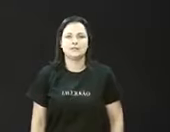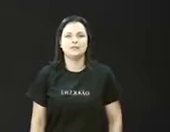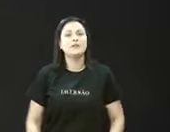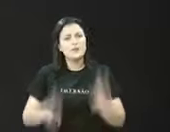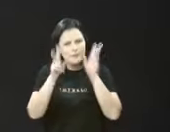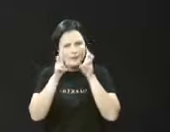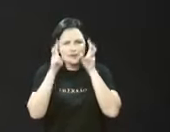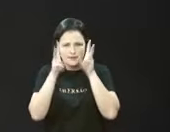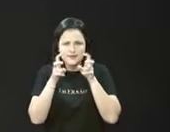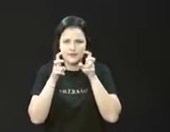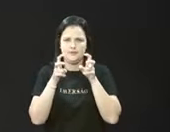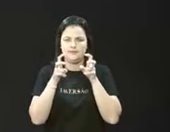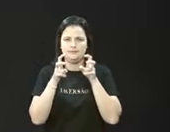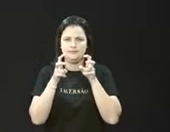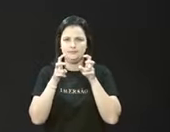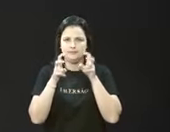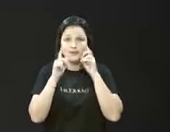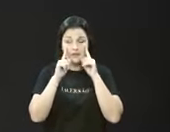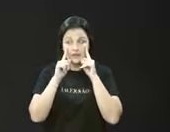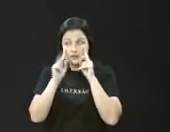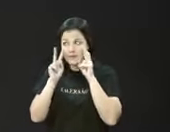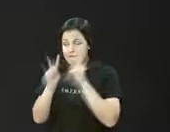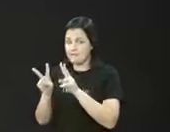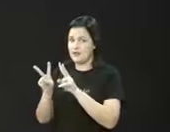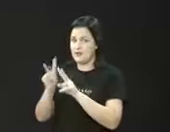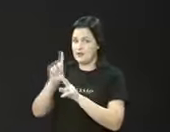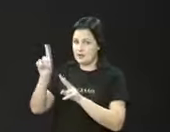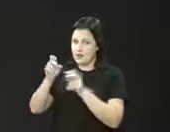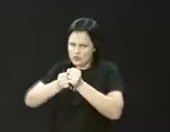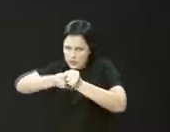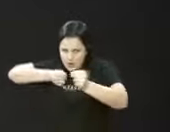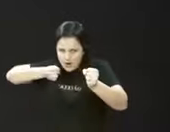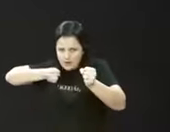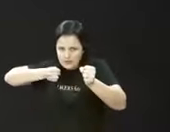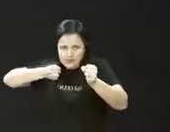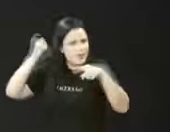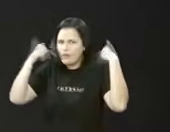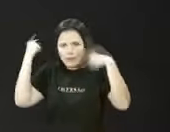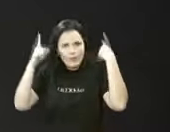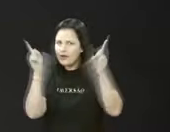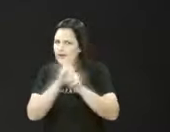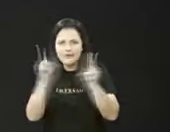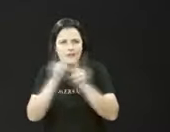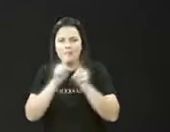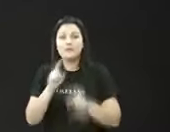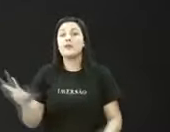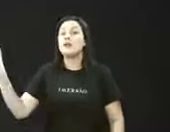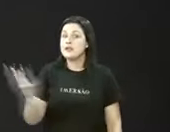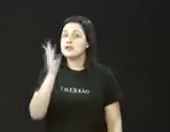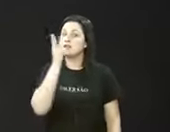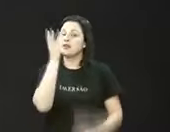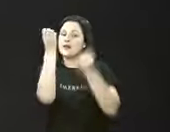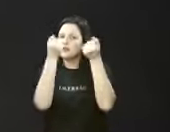que eu visualizar Deus com o arco na mão não é loucura, olha o que Isaías diz no capítulo 49.